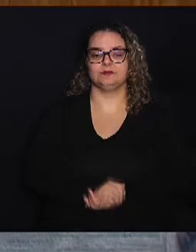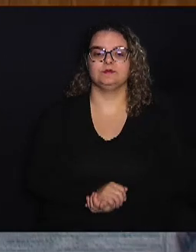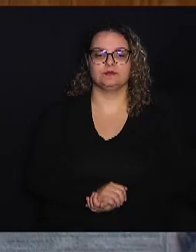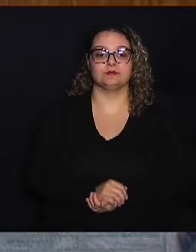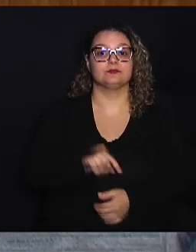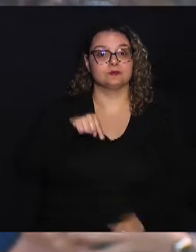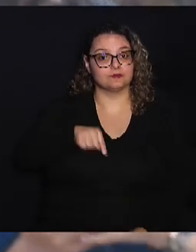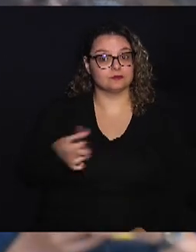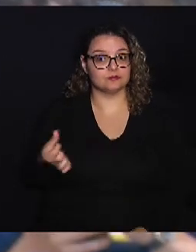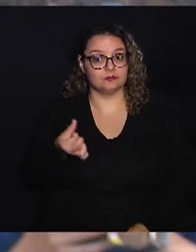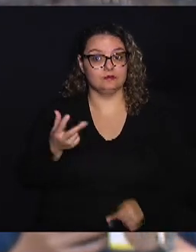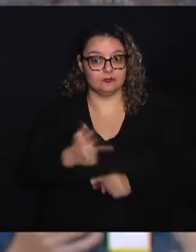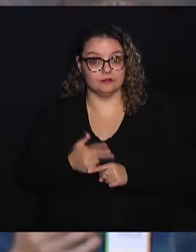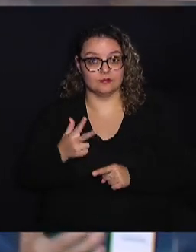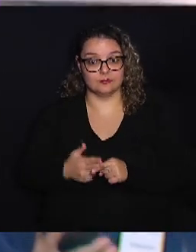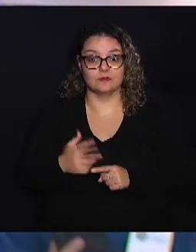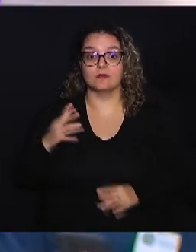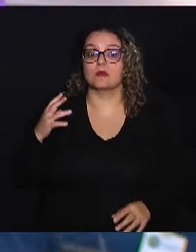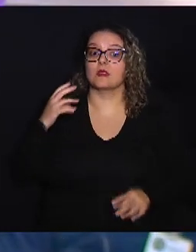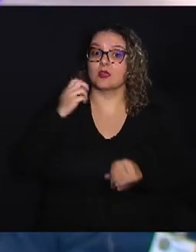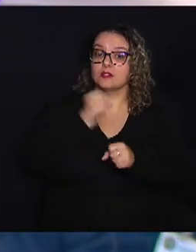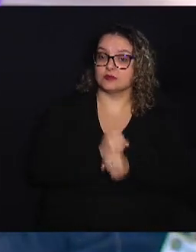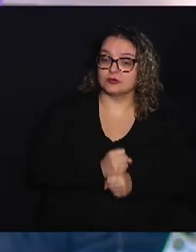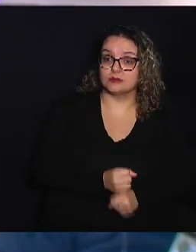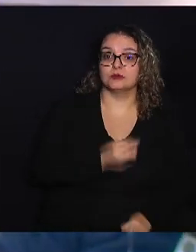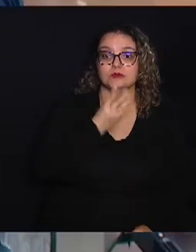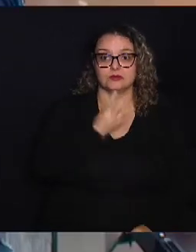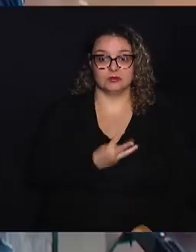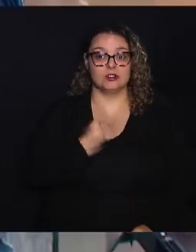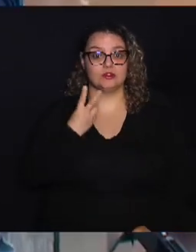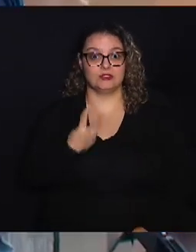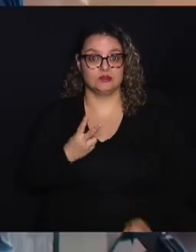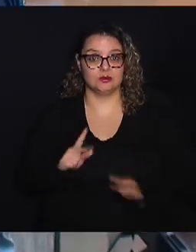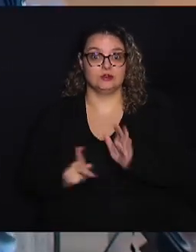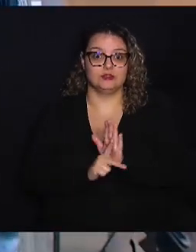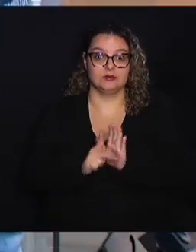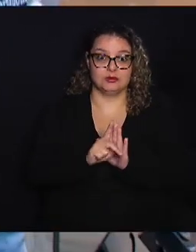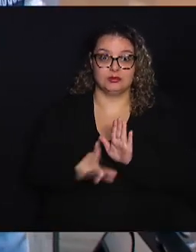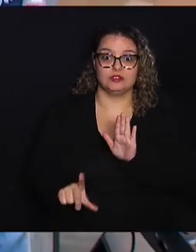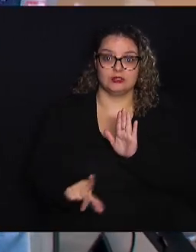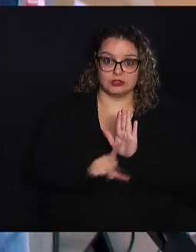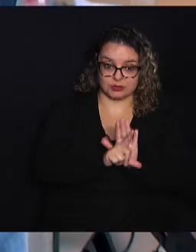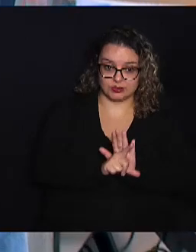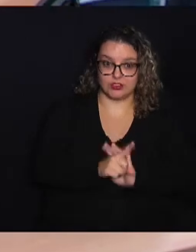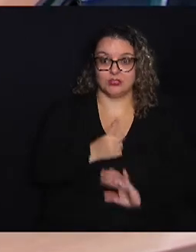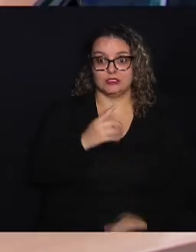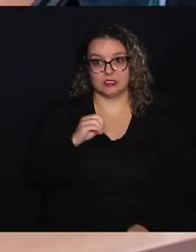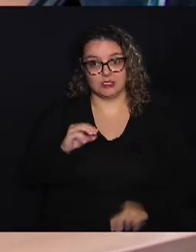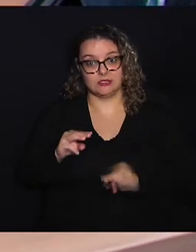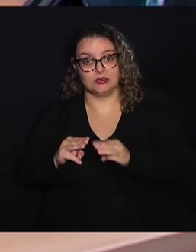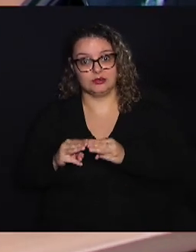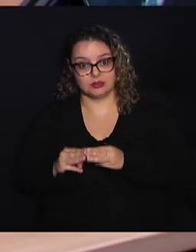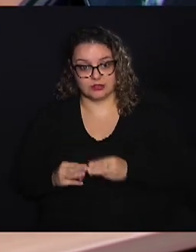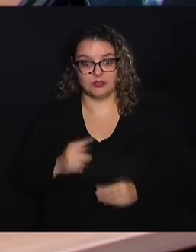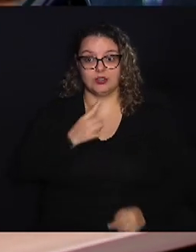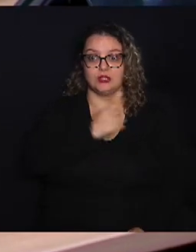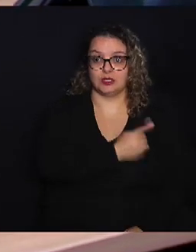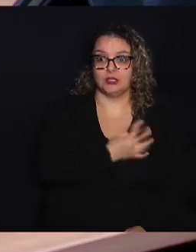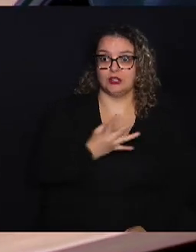6ª edição, foram contabilizados 32 projetos de lei, 10 moções e